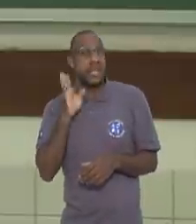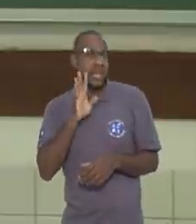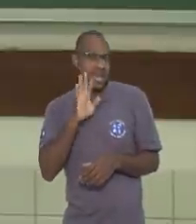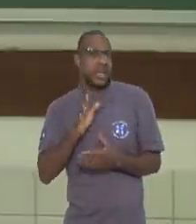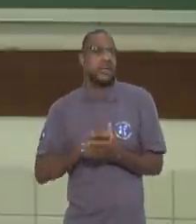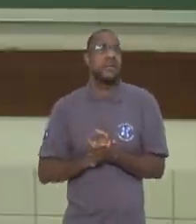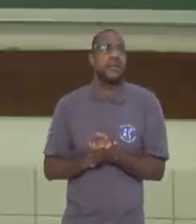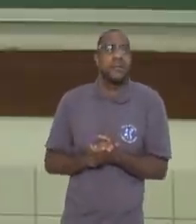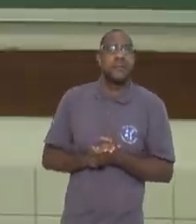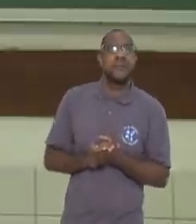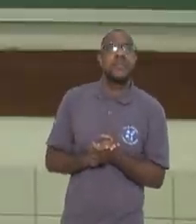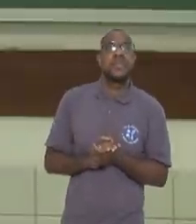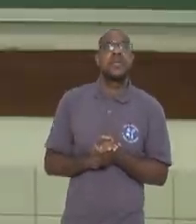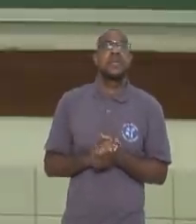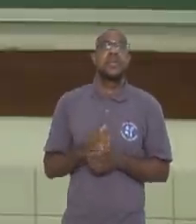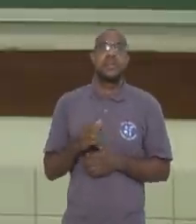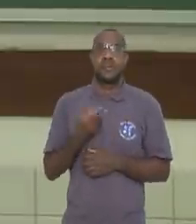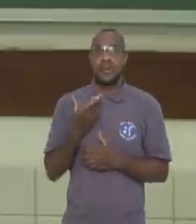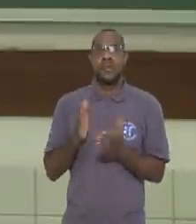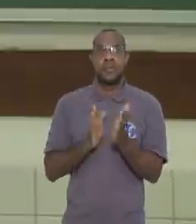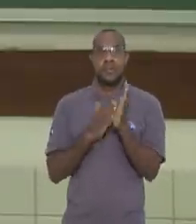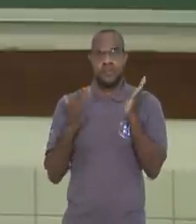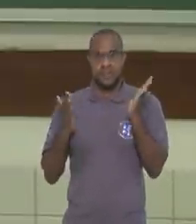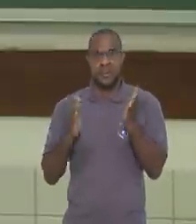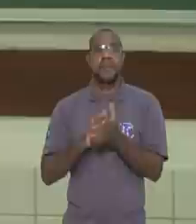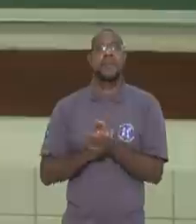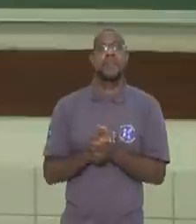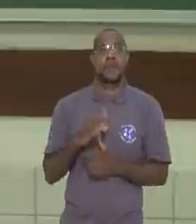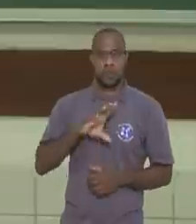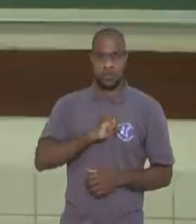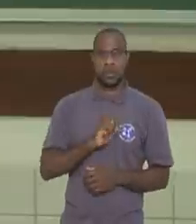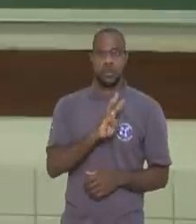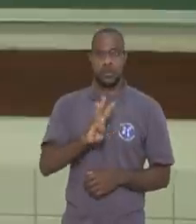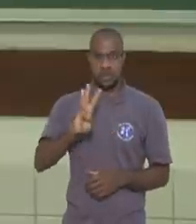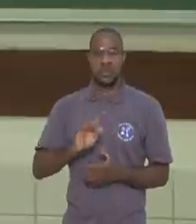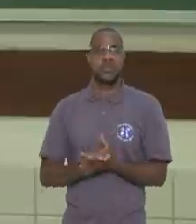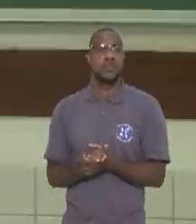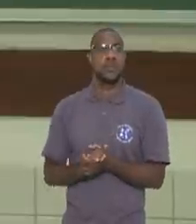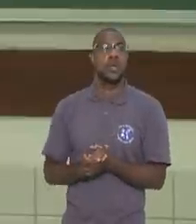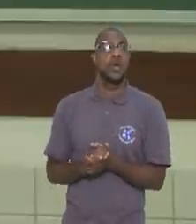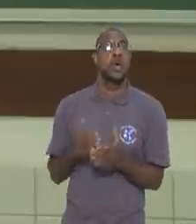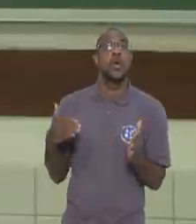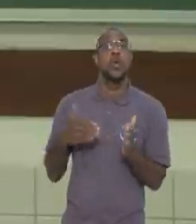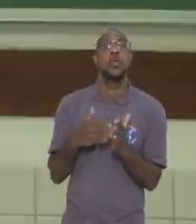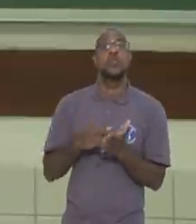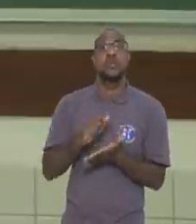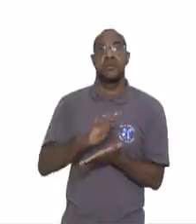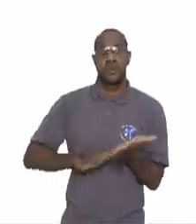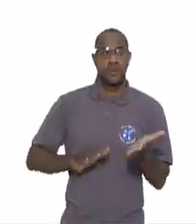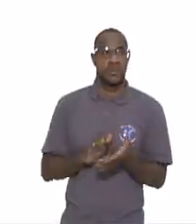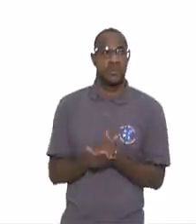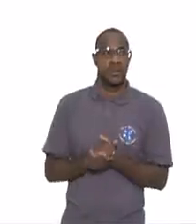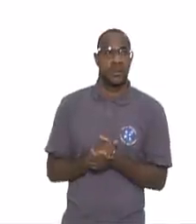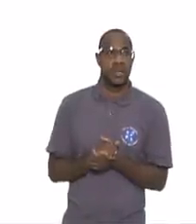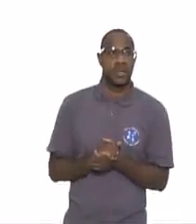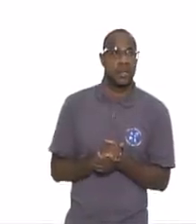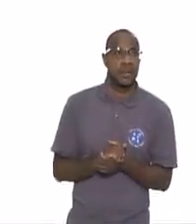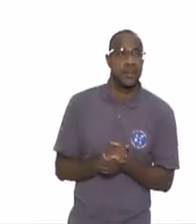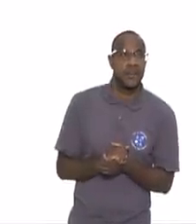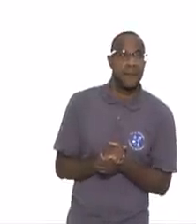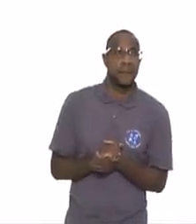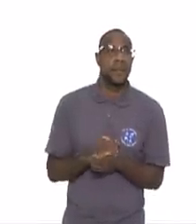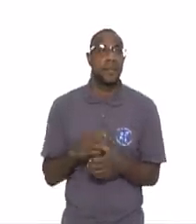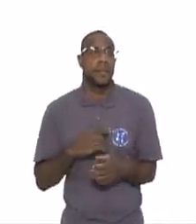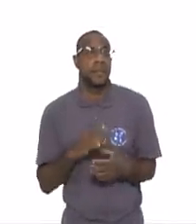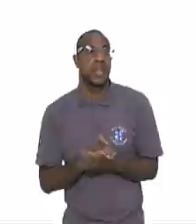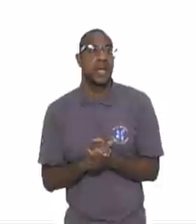Parabéns para o colégio também, que adorei o site, tá? Bem bacana. Último exercício de hoje, para a gente encerrar essa aula. Pesticidas são